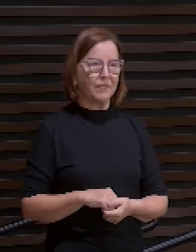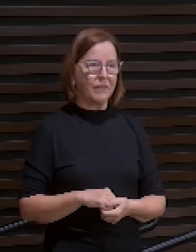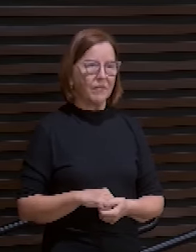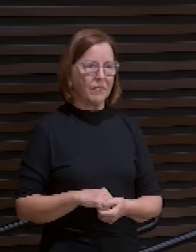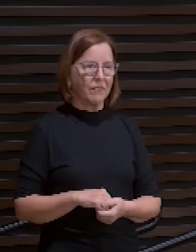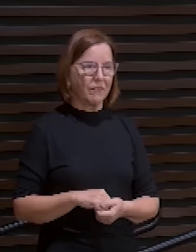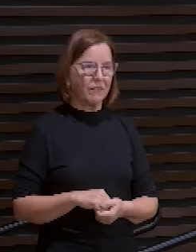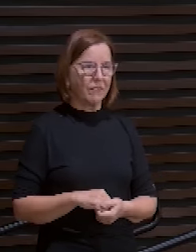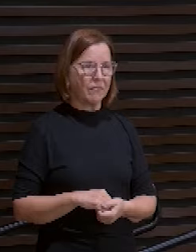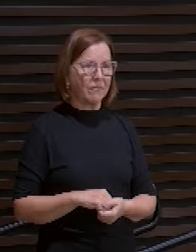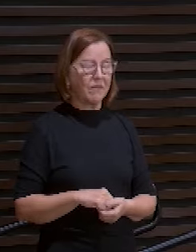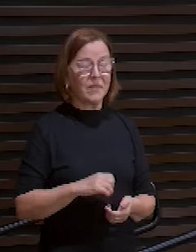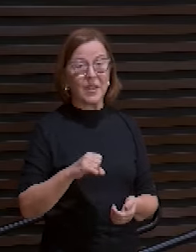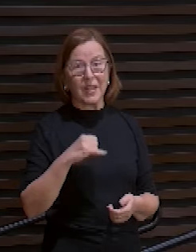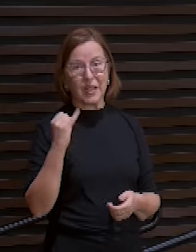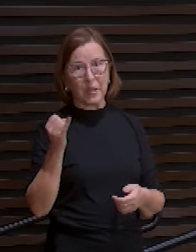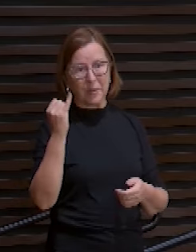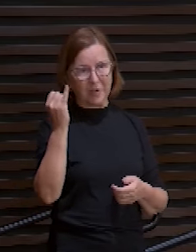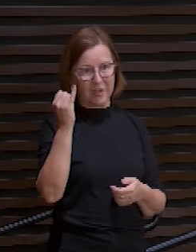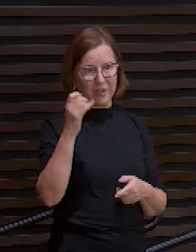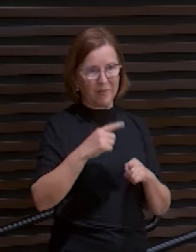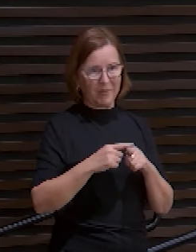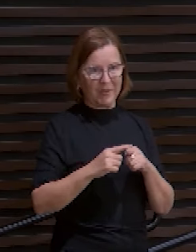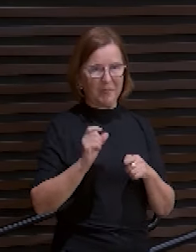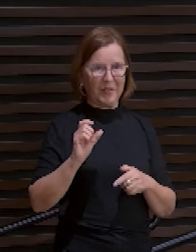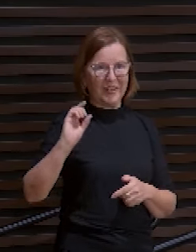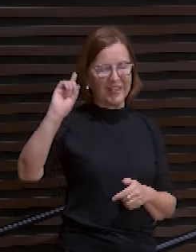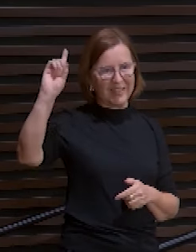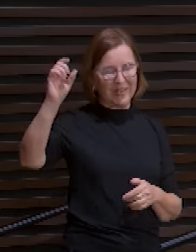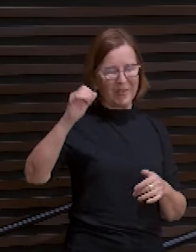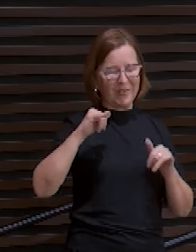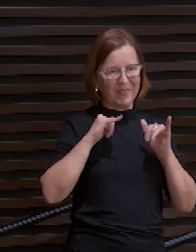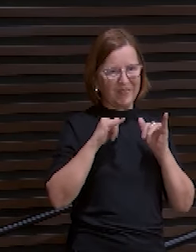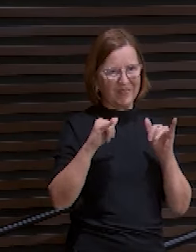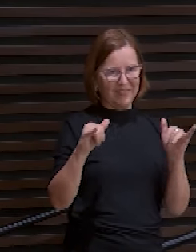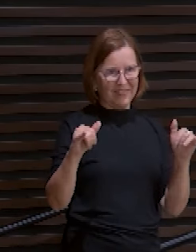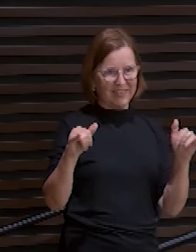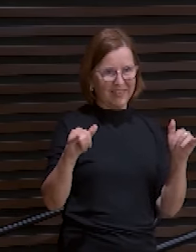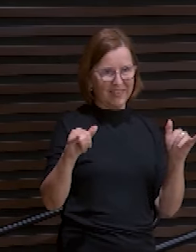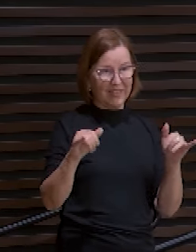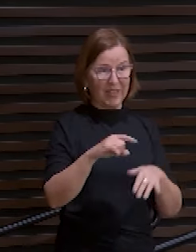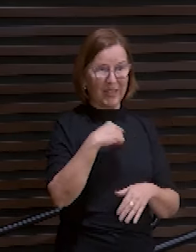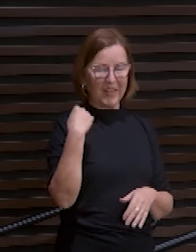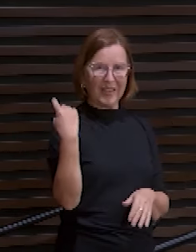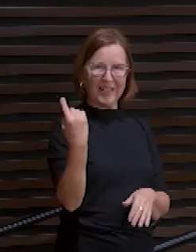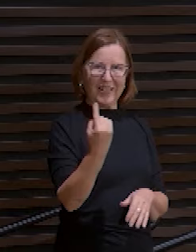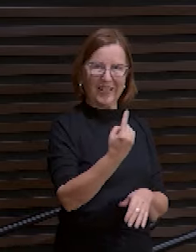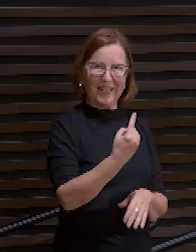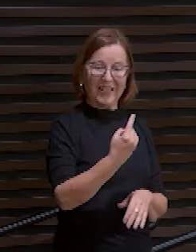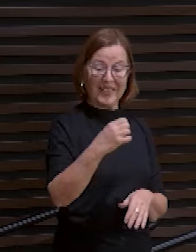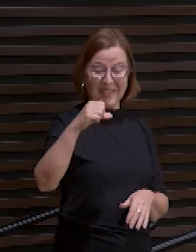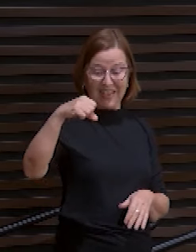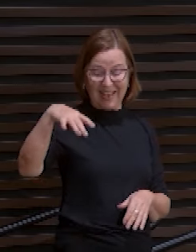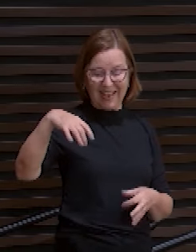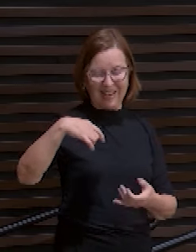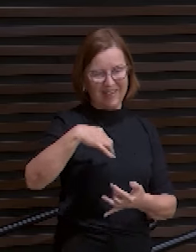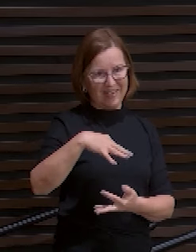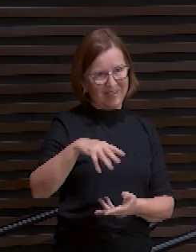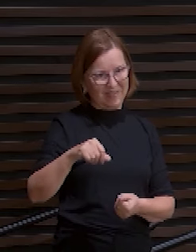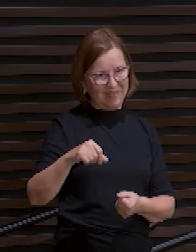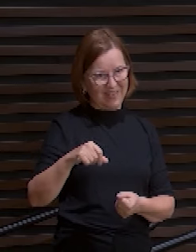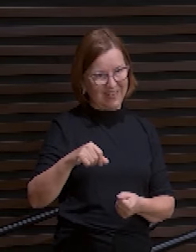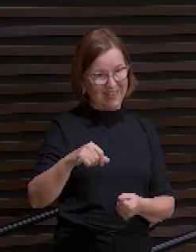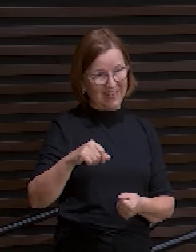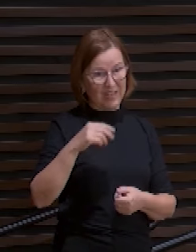apertados importante porque a palavra de Deus diz que nós somos a luz do mundo e o